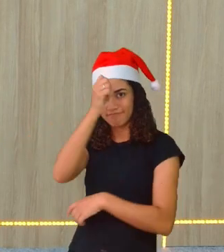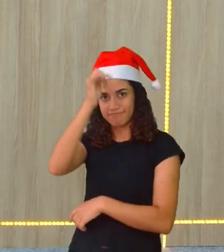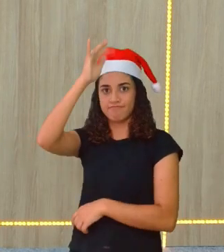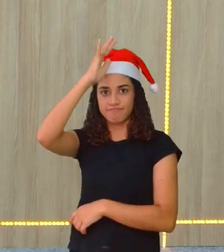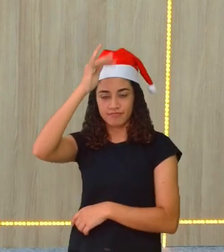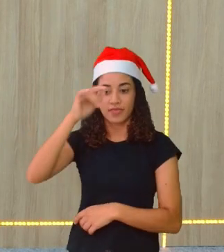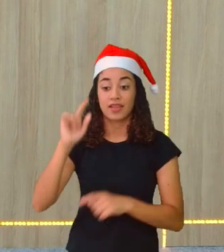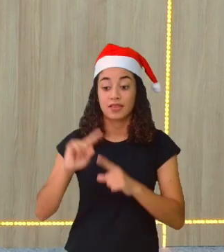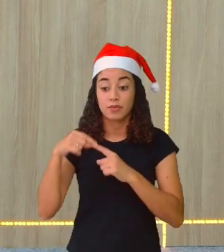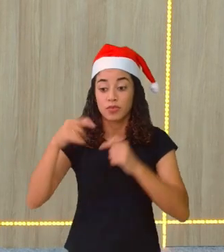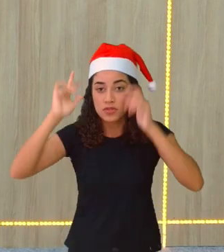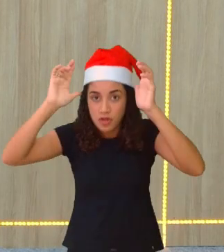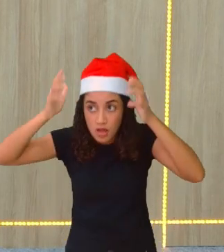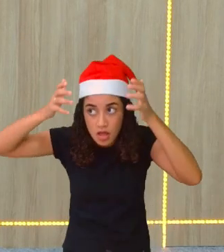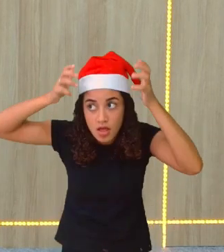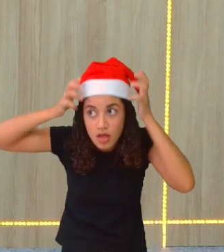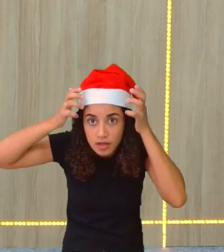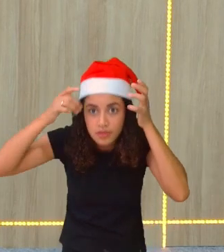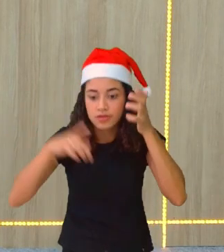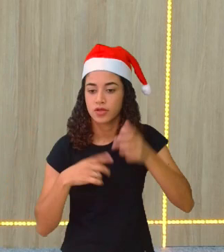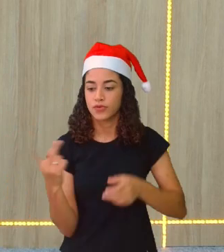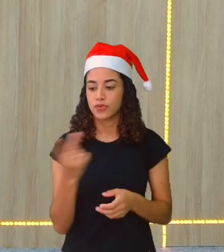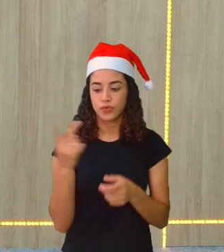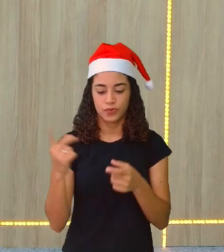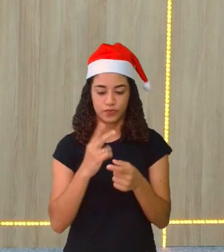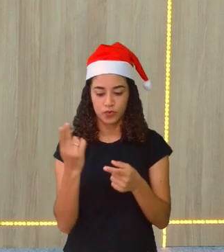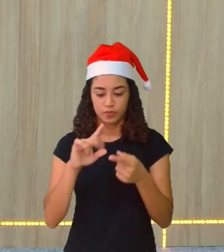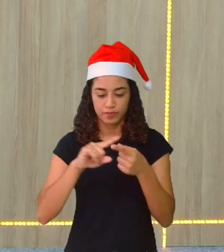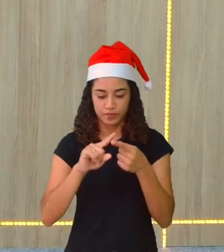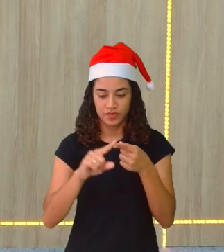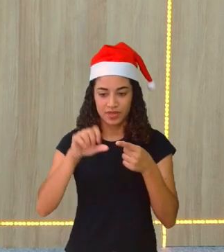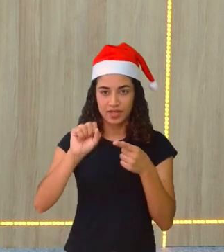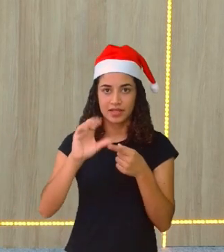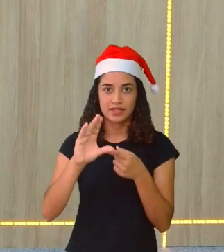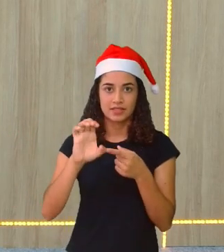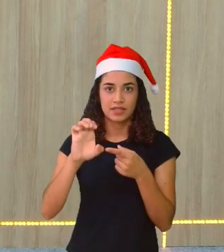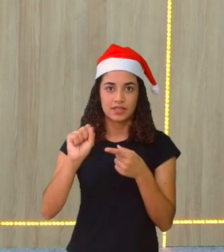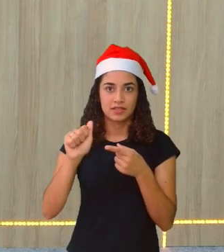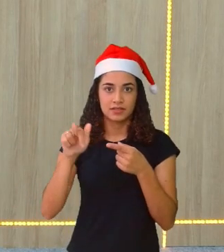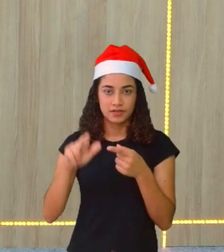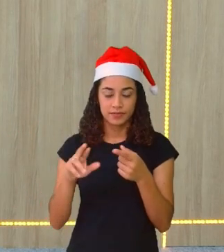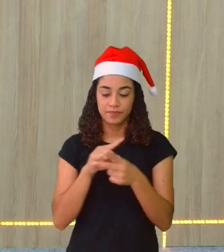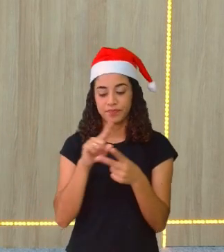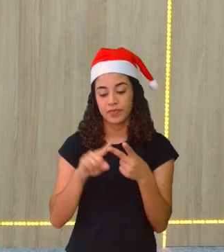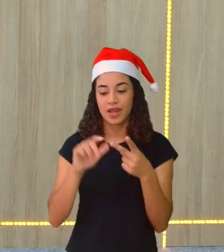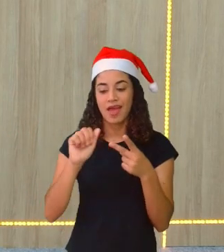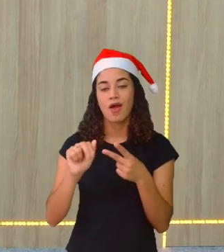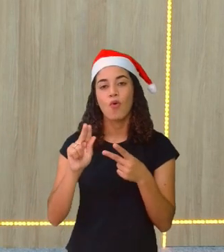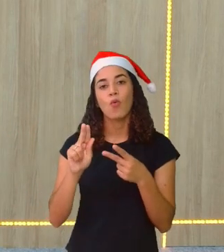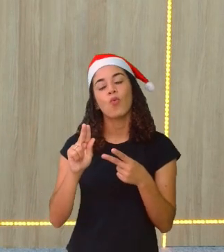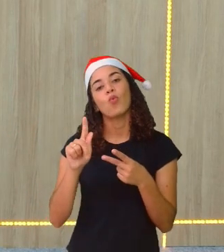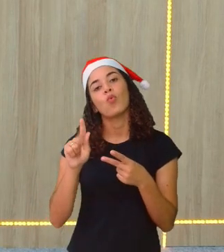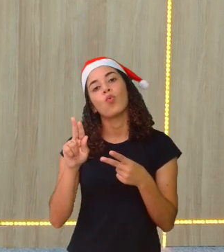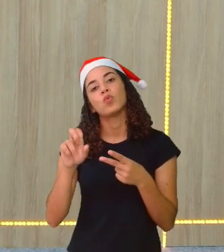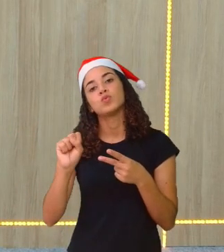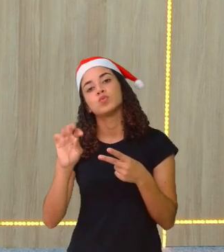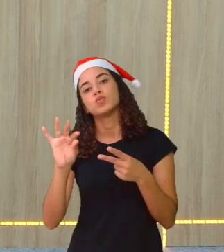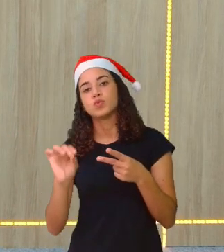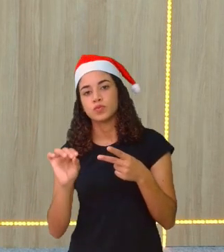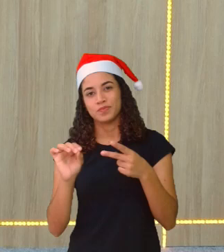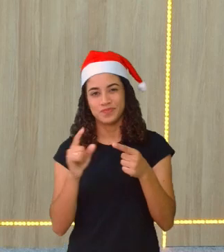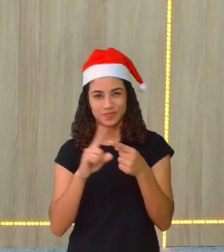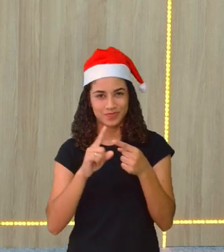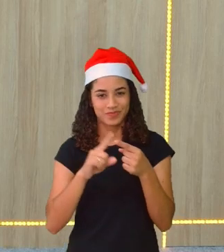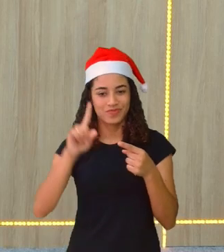sua coroação ali, dois nomes, né? O César e o Augusto, né? César era um título, né,